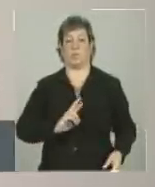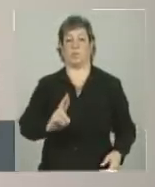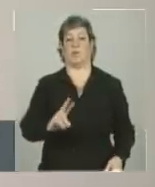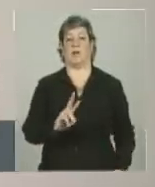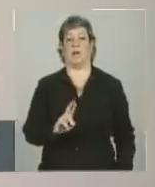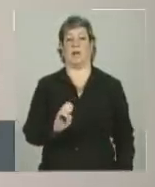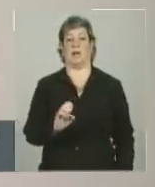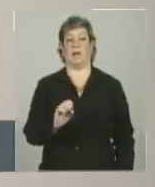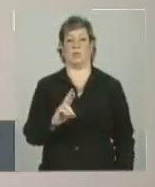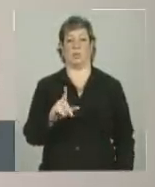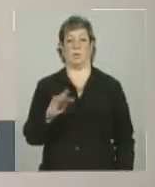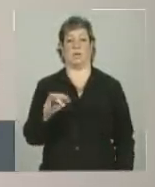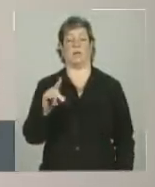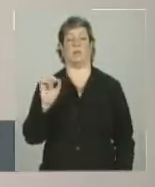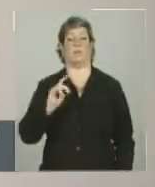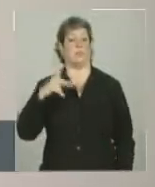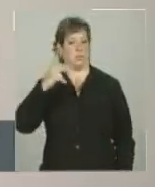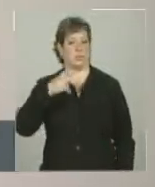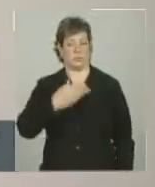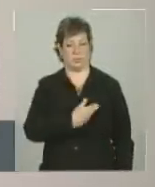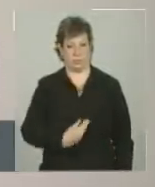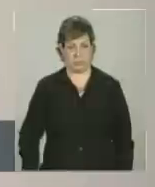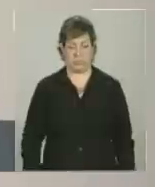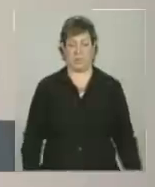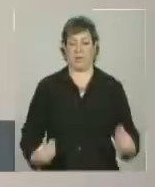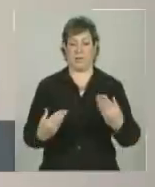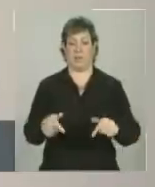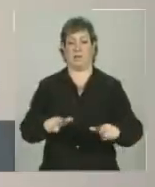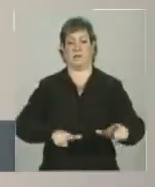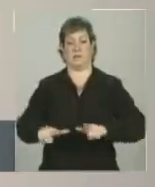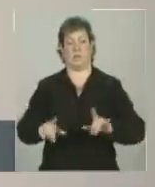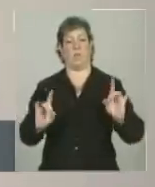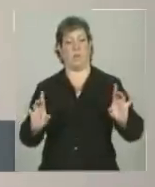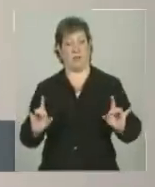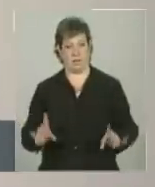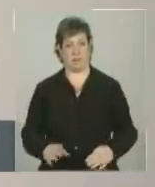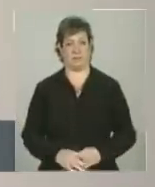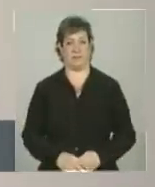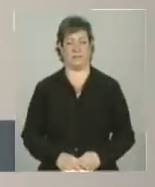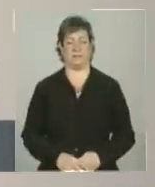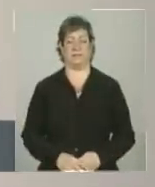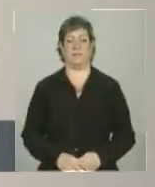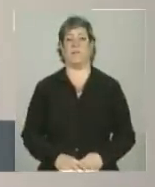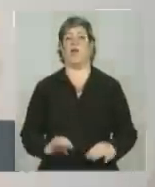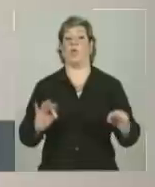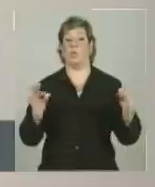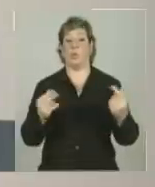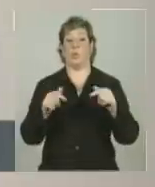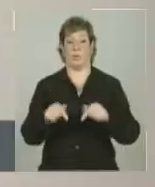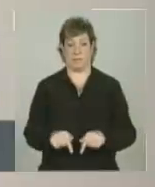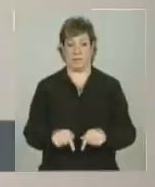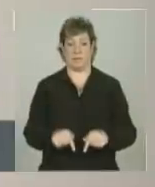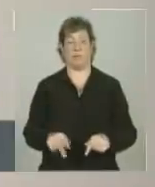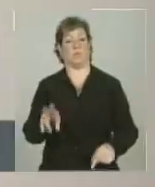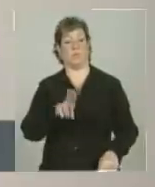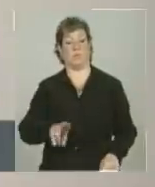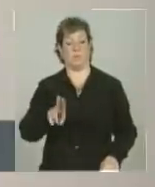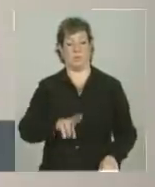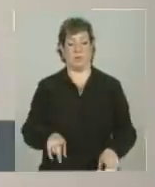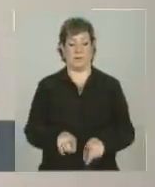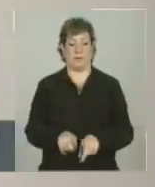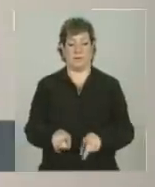resultado das políticas públicas, que assegura uma gestão de qualidade. Tudo isso utilizando-se